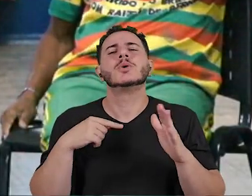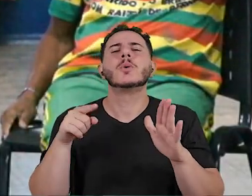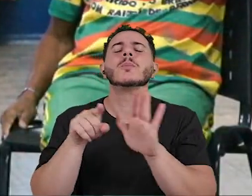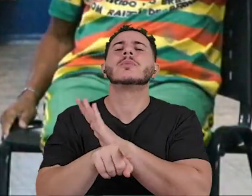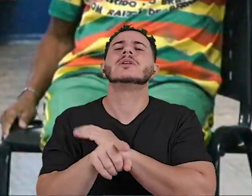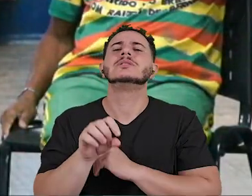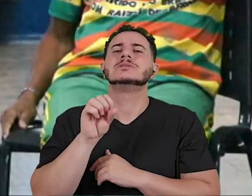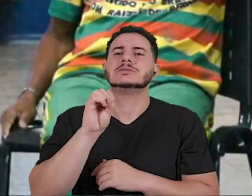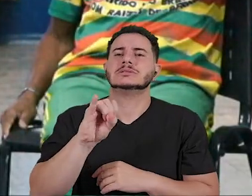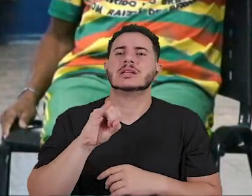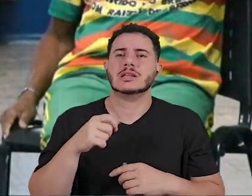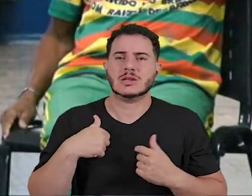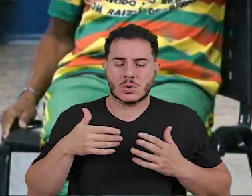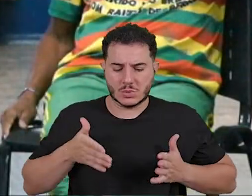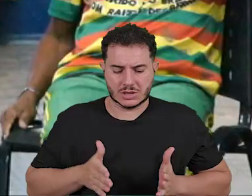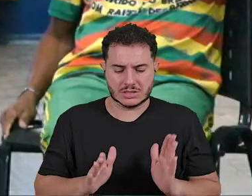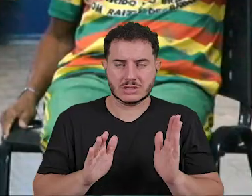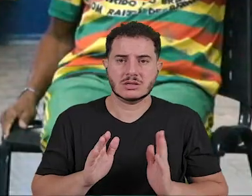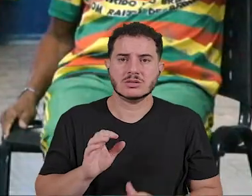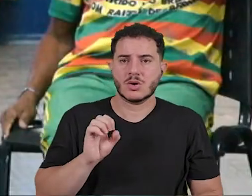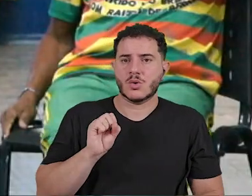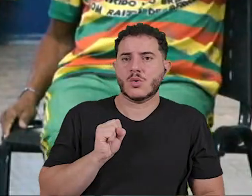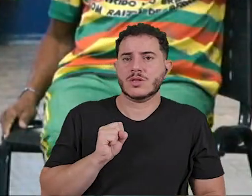me registraram em 95,